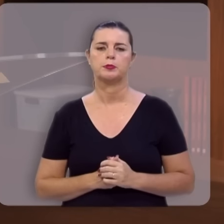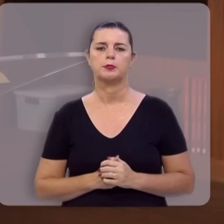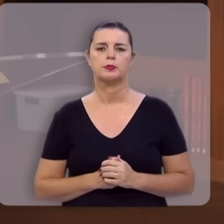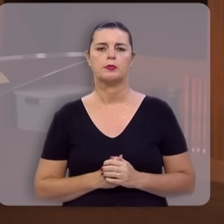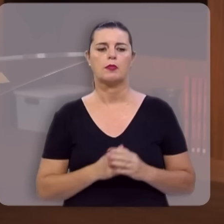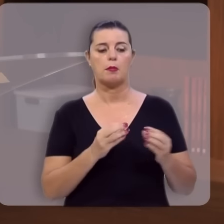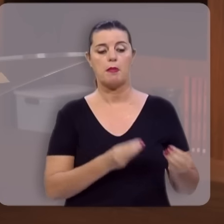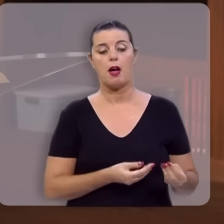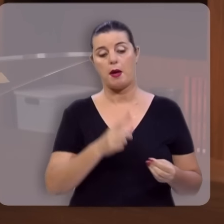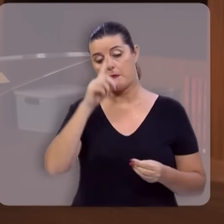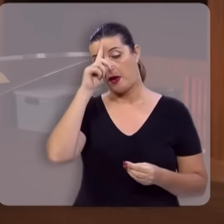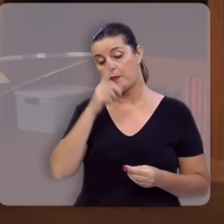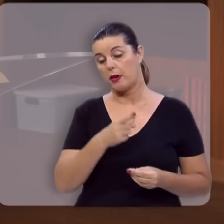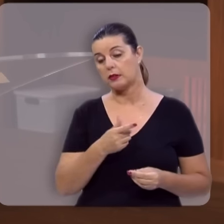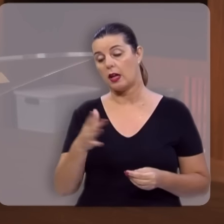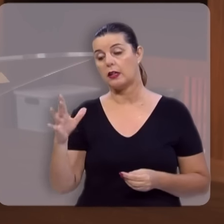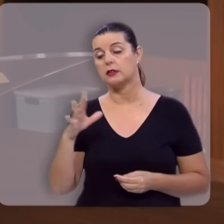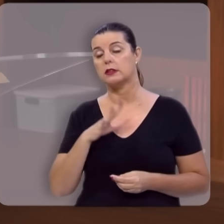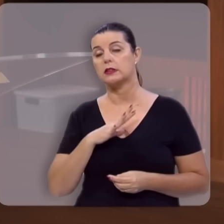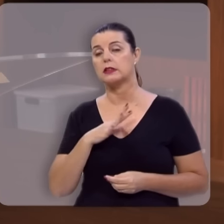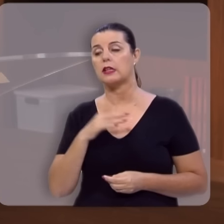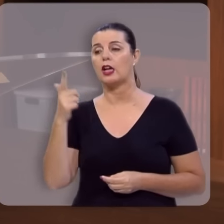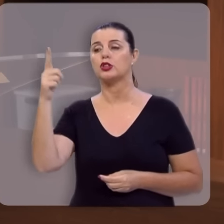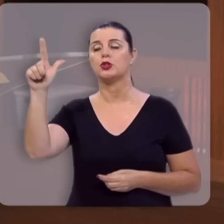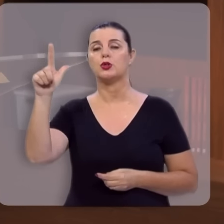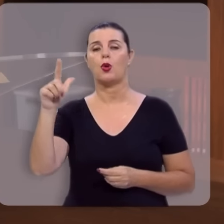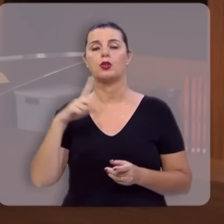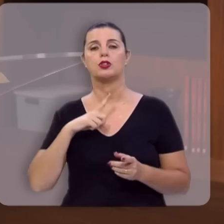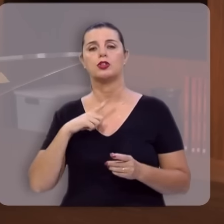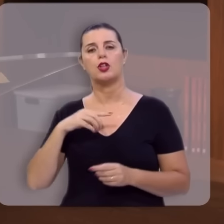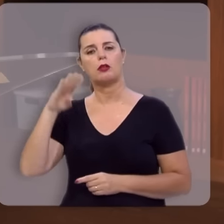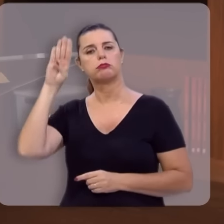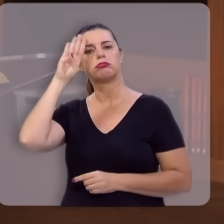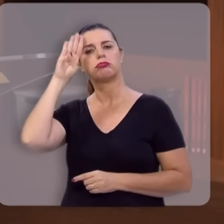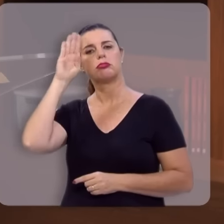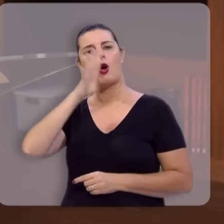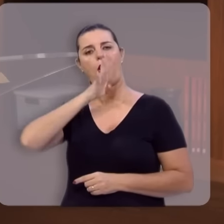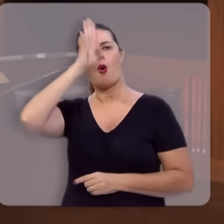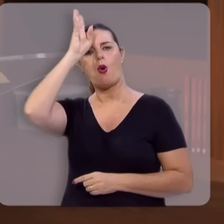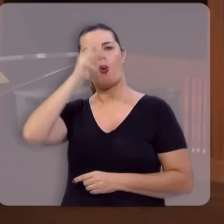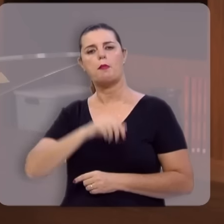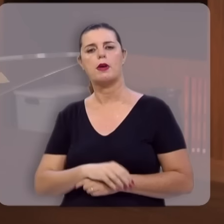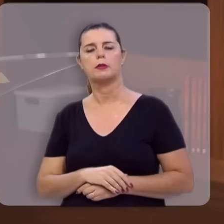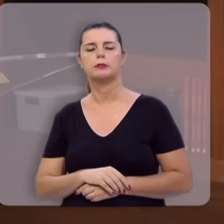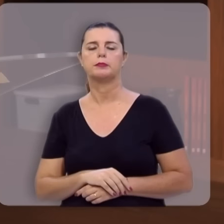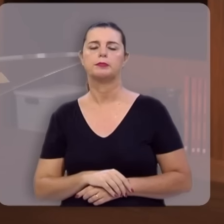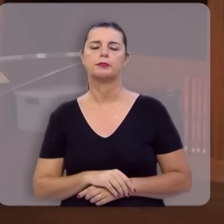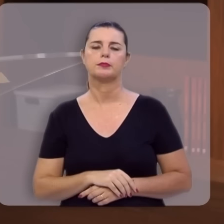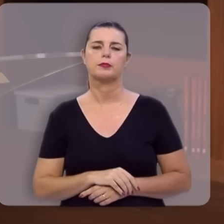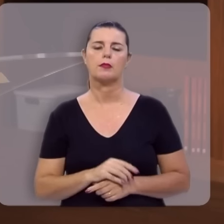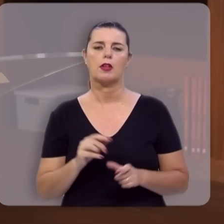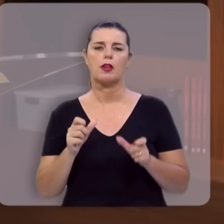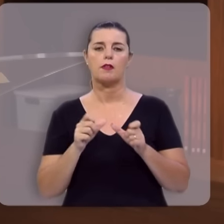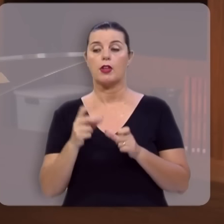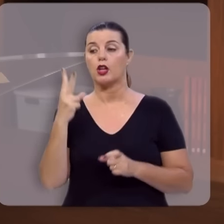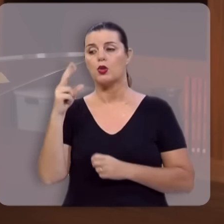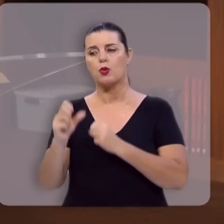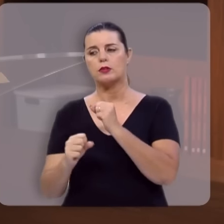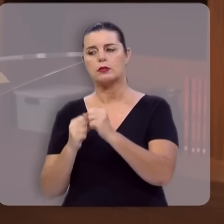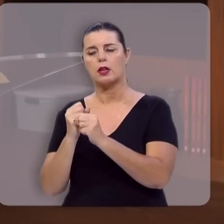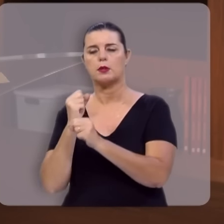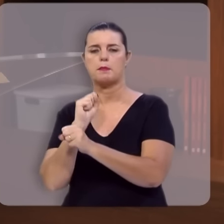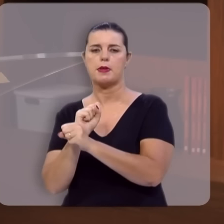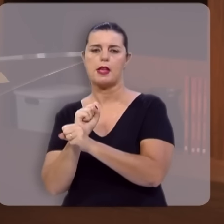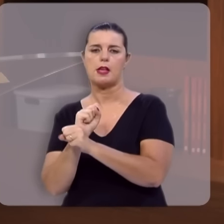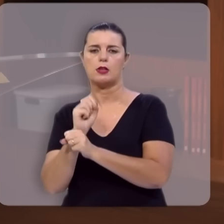é transferido para Cesareia Marítima, onde ficava o quartel-general de Roma, em Israel, e fica 2 anos ali